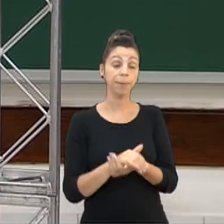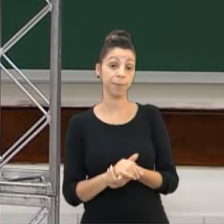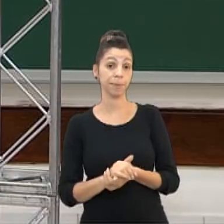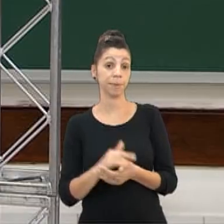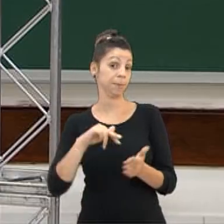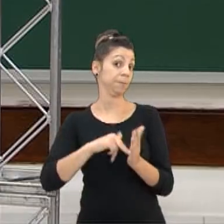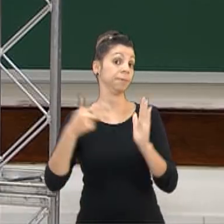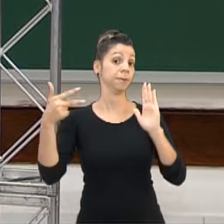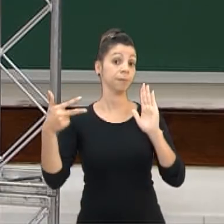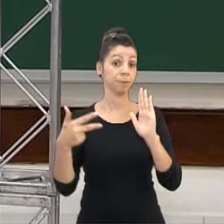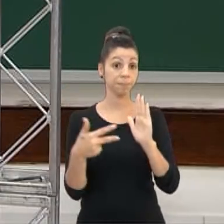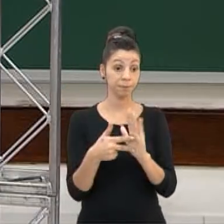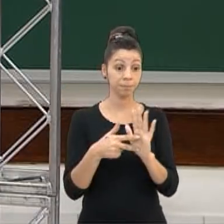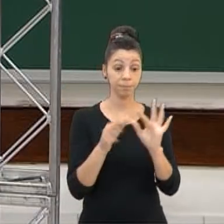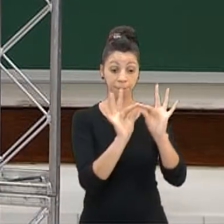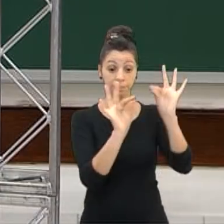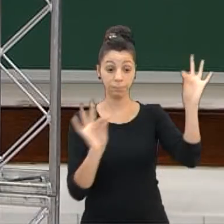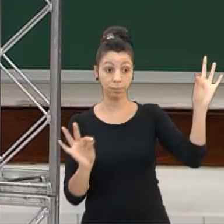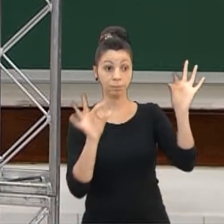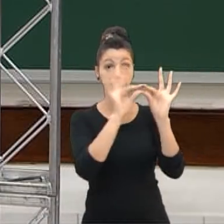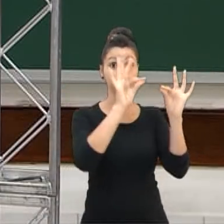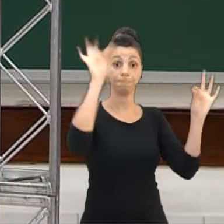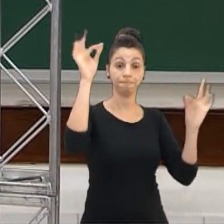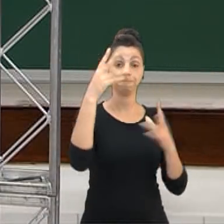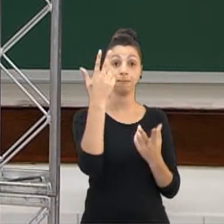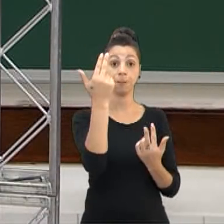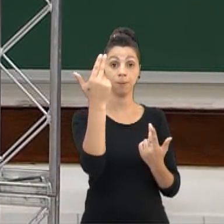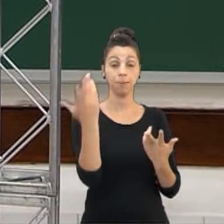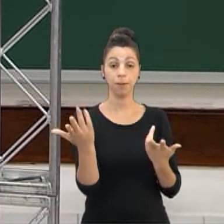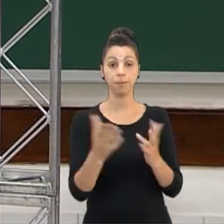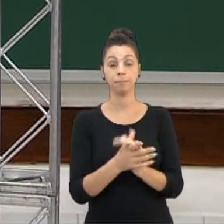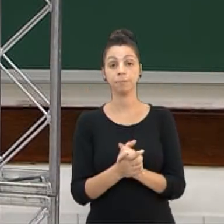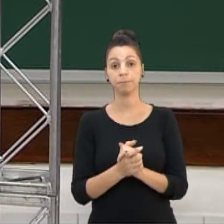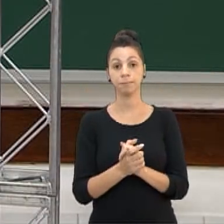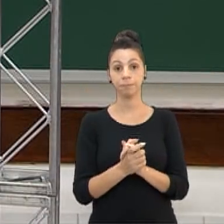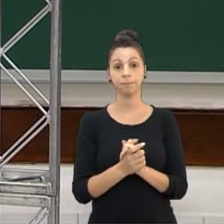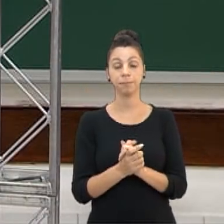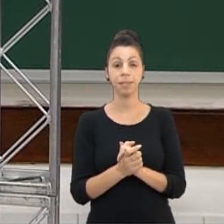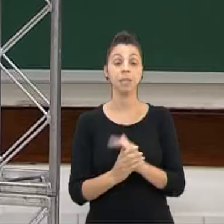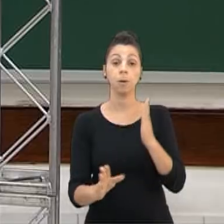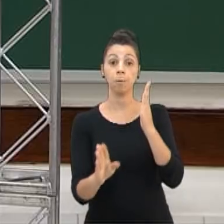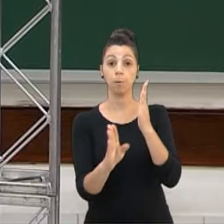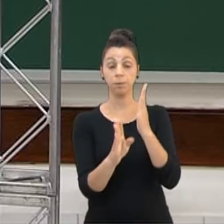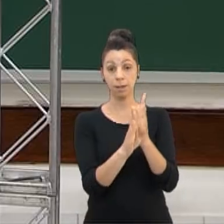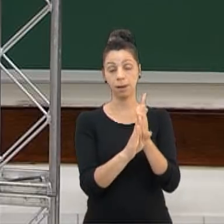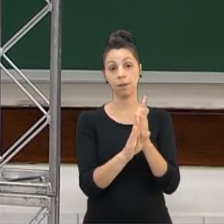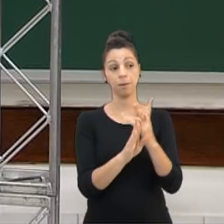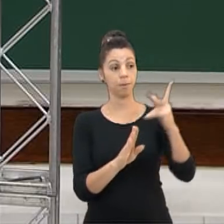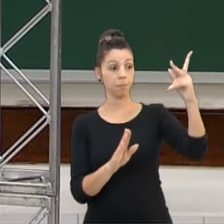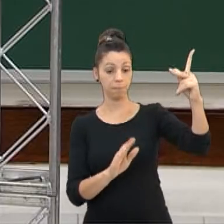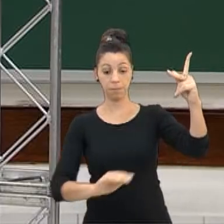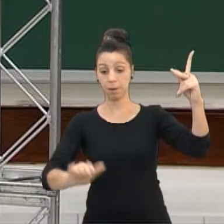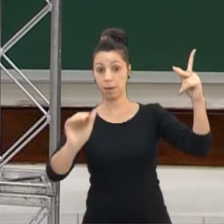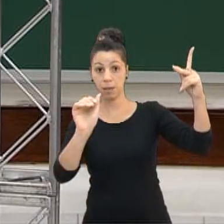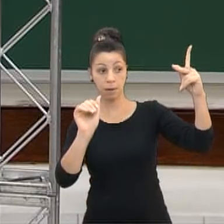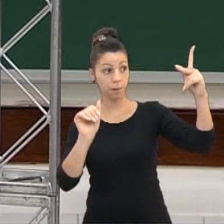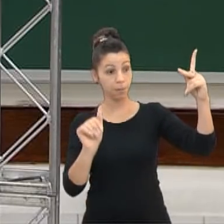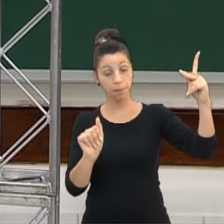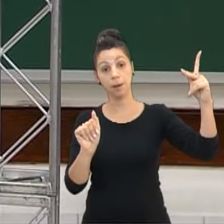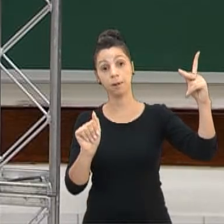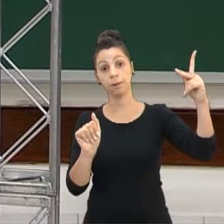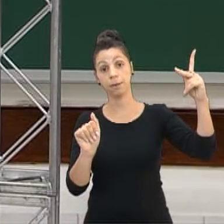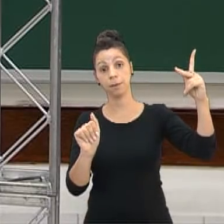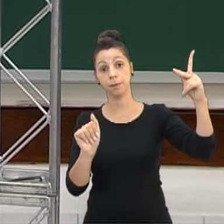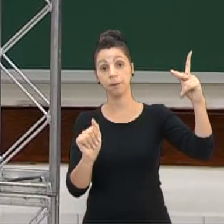o segmento daqui é igual ao segmento de cá. Consequentemente, se nós acabamos de encontrar que o